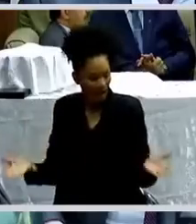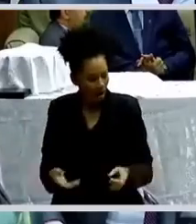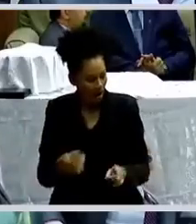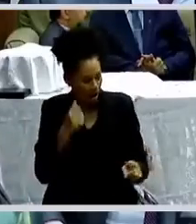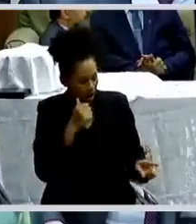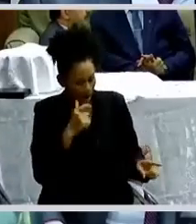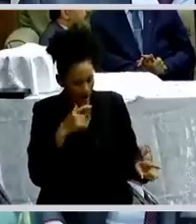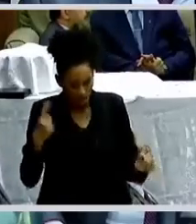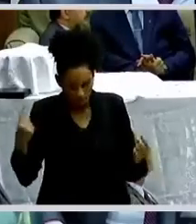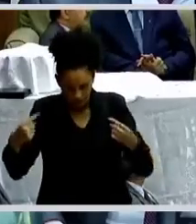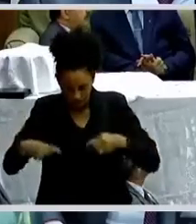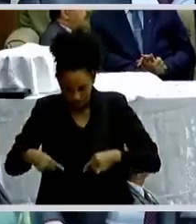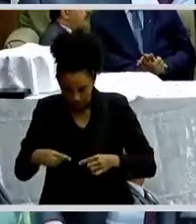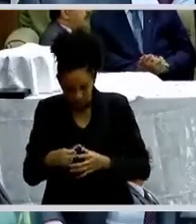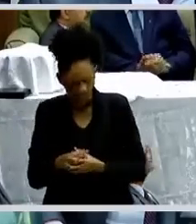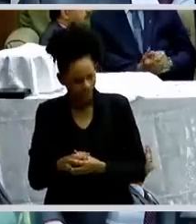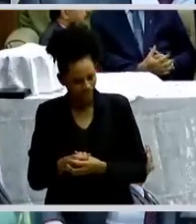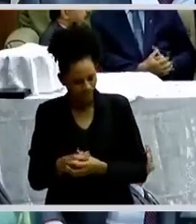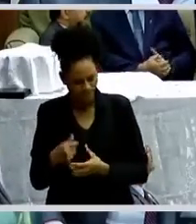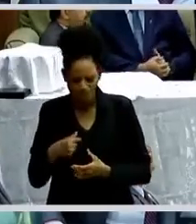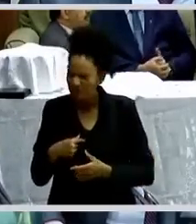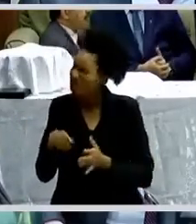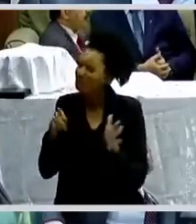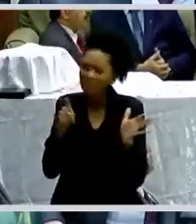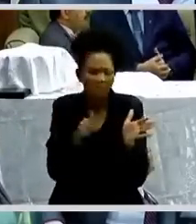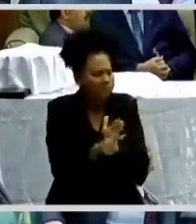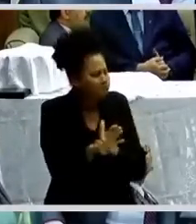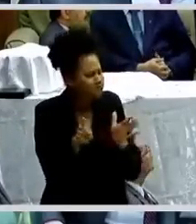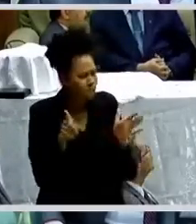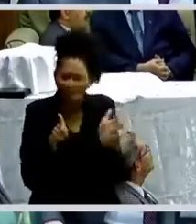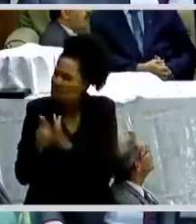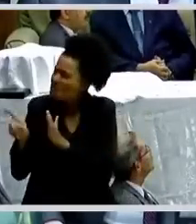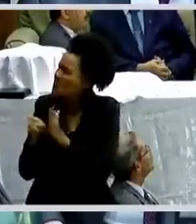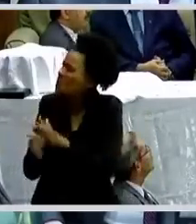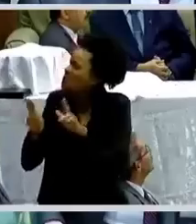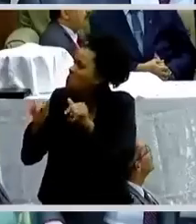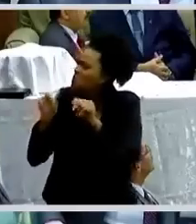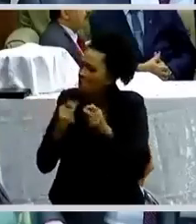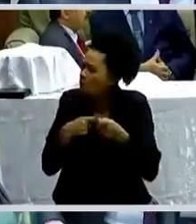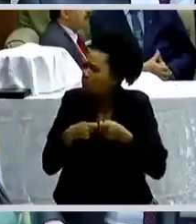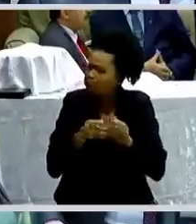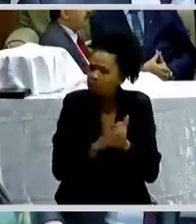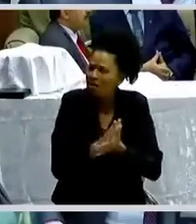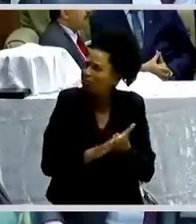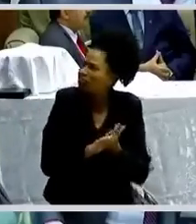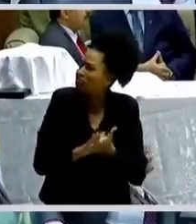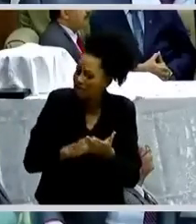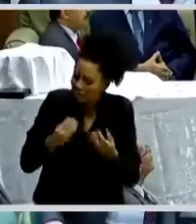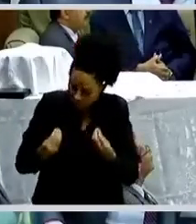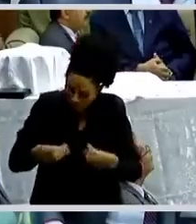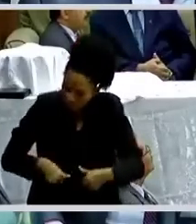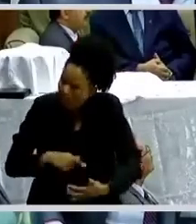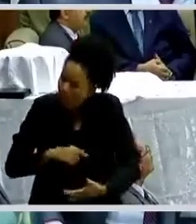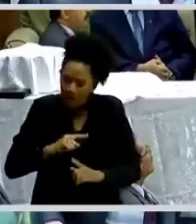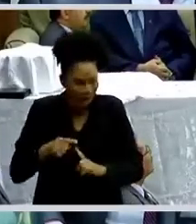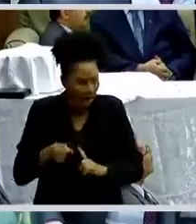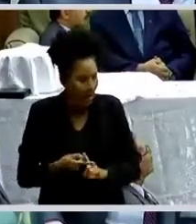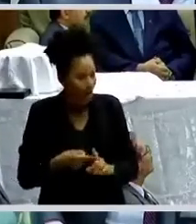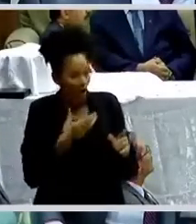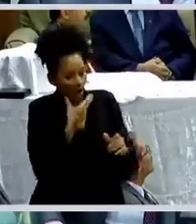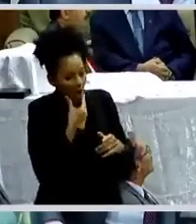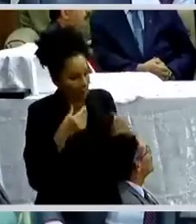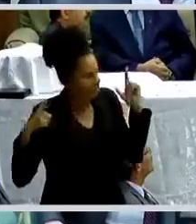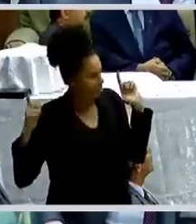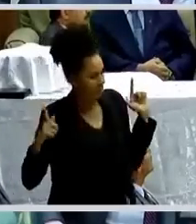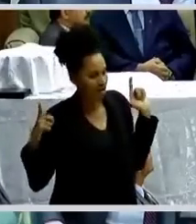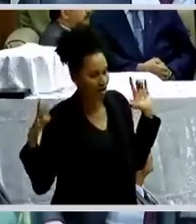do desafio. E ela vai questionando, mas não pode, eu nunca conheci homem algum, isso não pode acontecer. Aí Gabriel diz a ela: eu